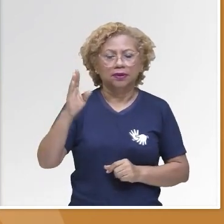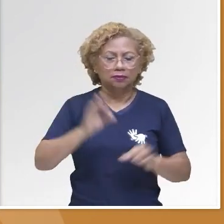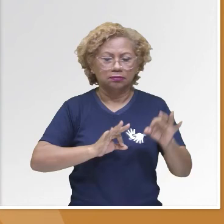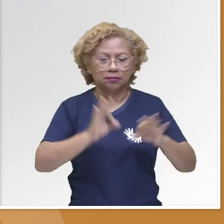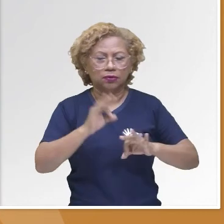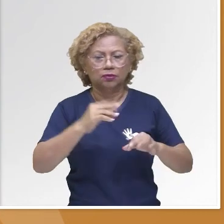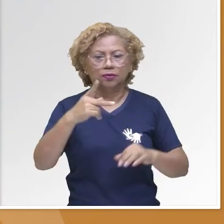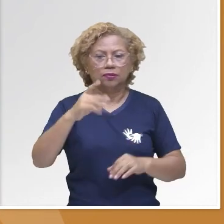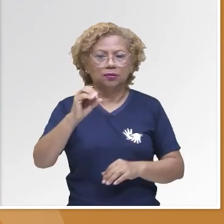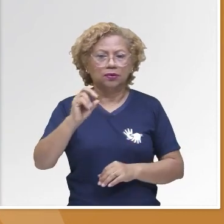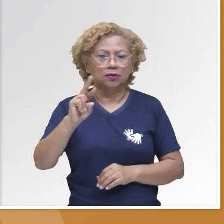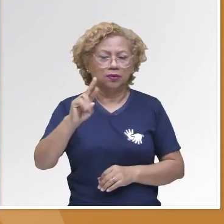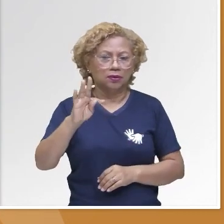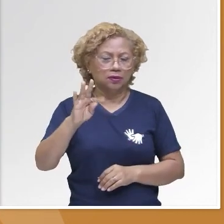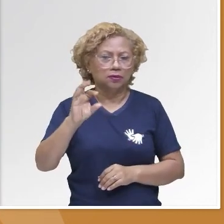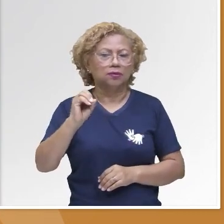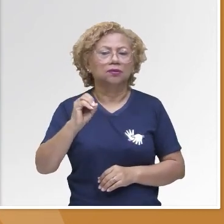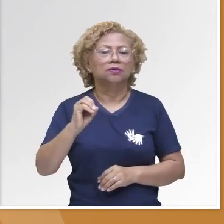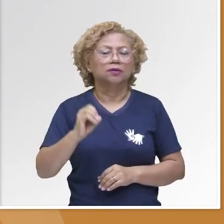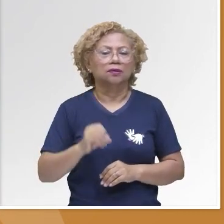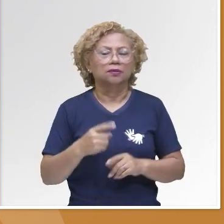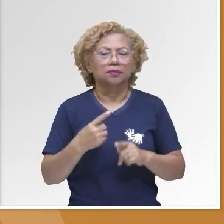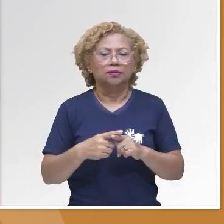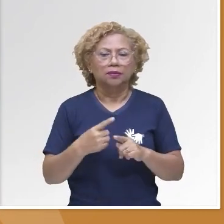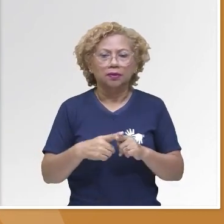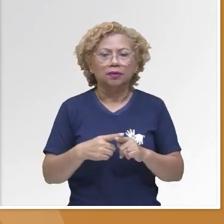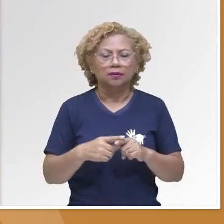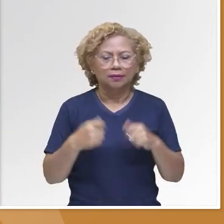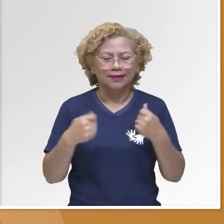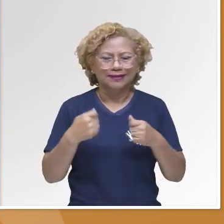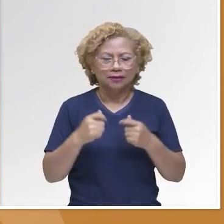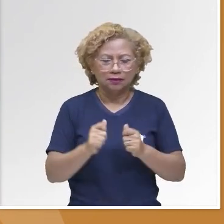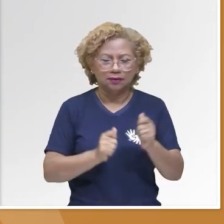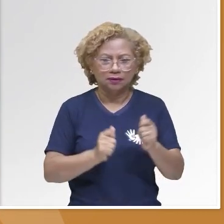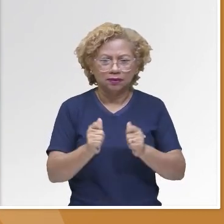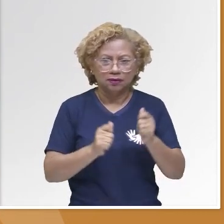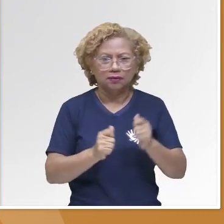tá, esse período, né,